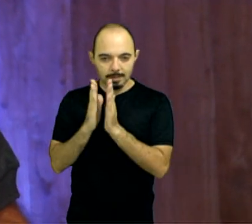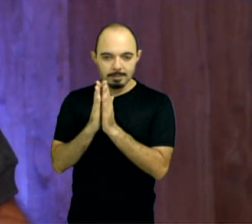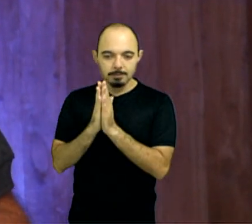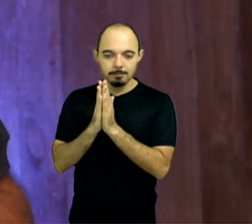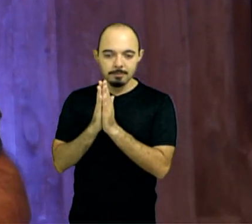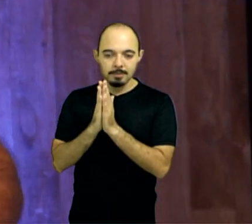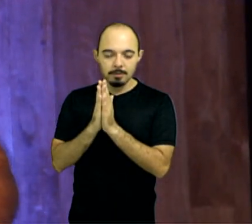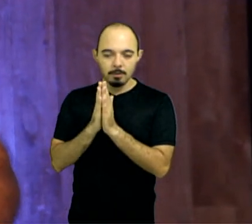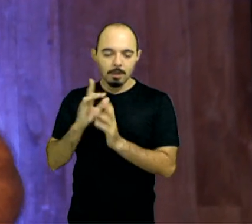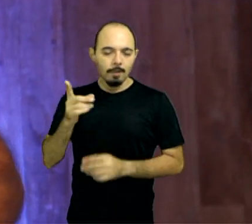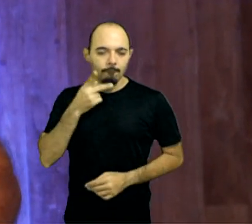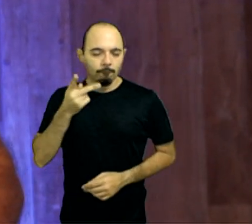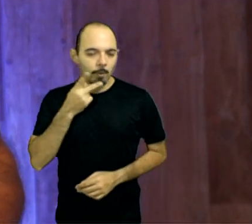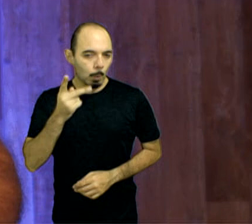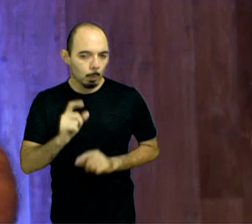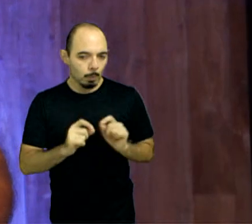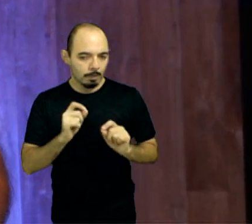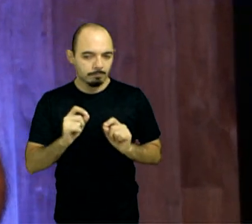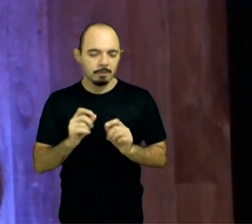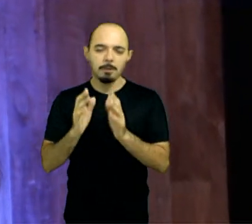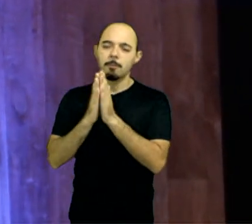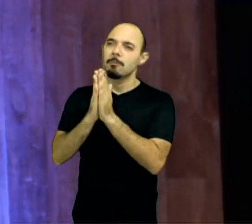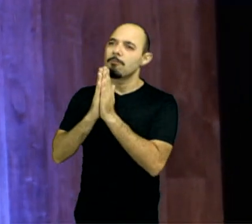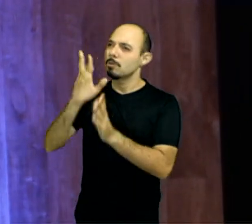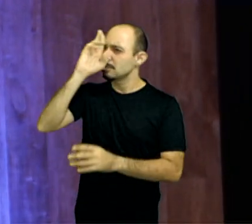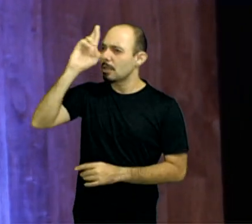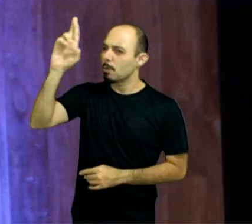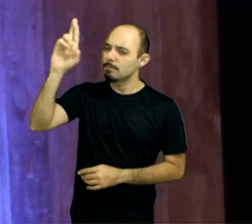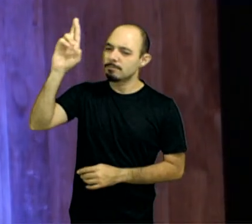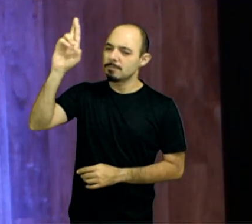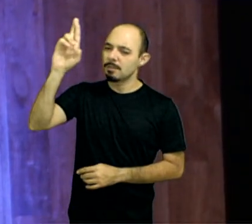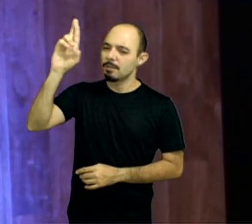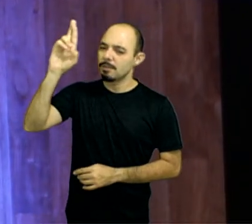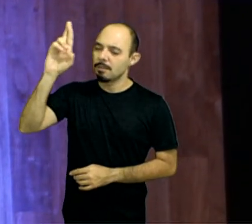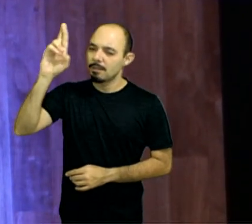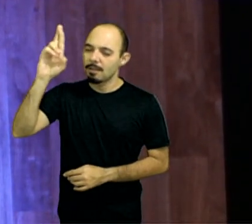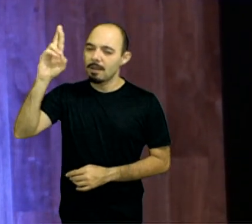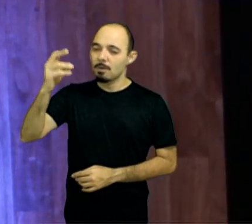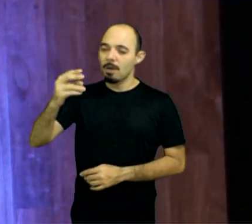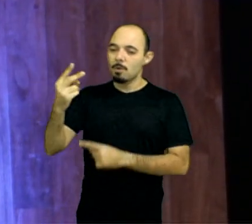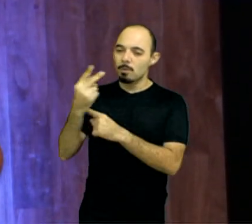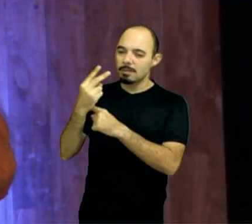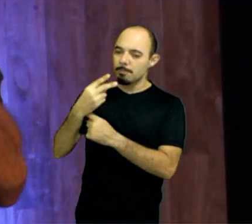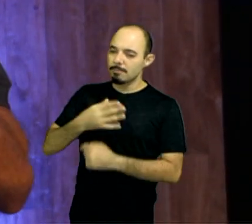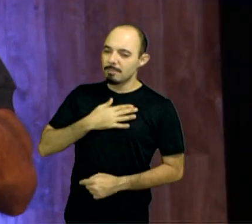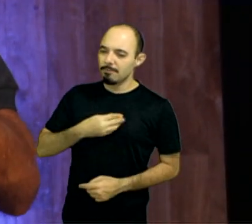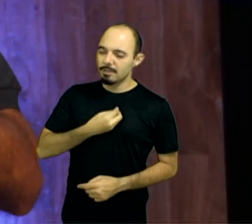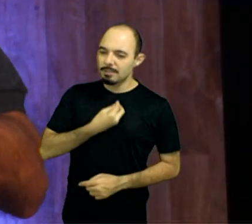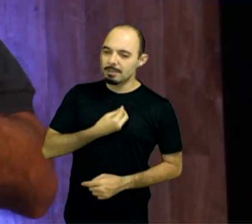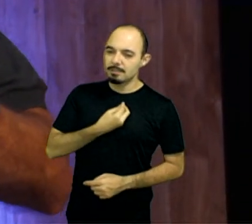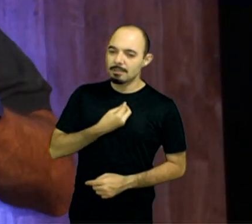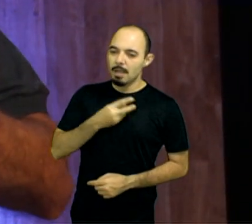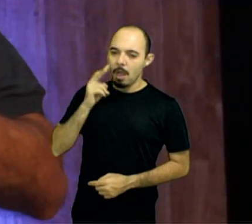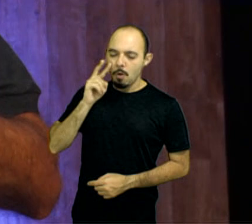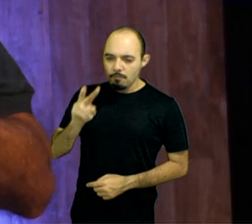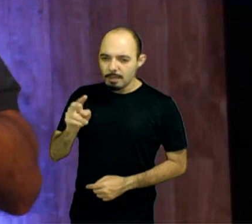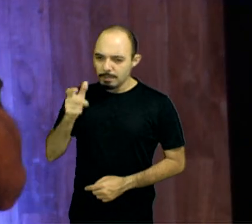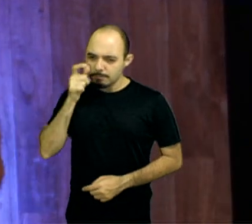saúde. Gasta a minha vida, gasta. Eu achei muito legal, essa tem sido a minha oração. Marcelo, vem